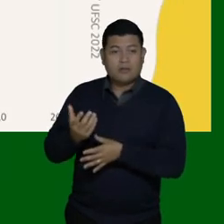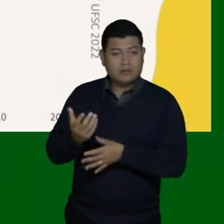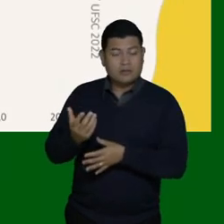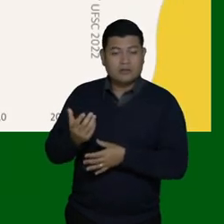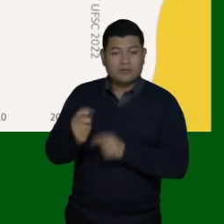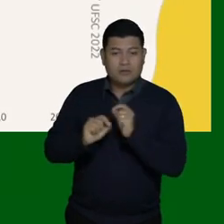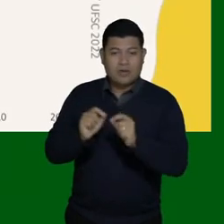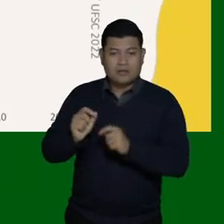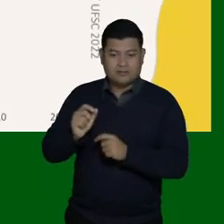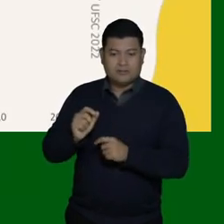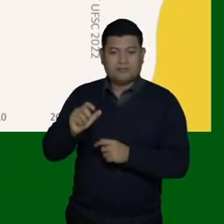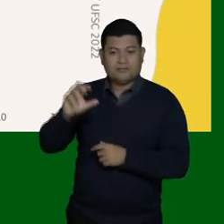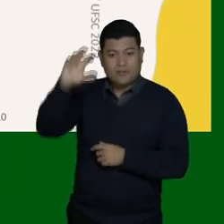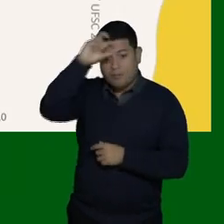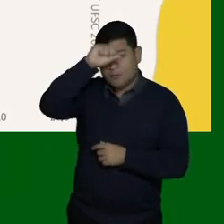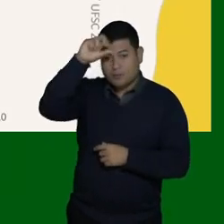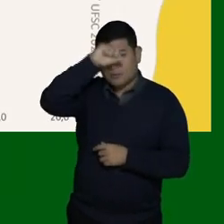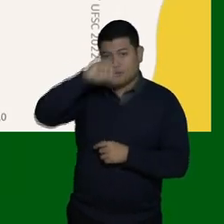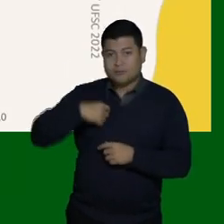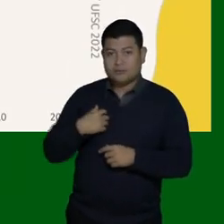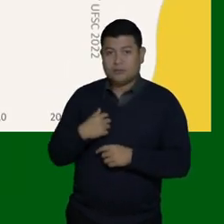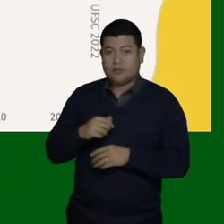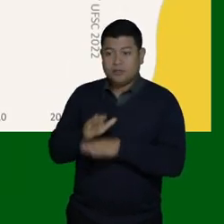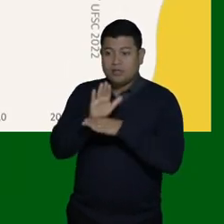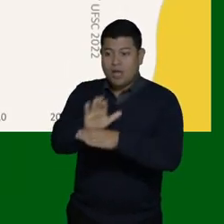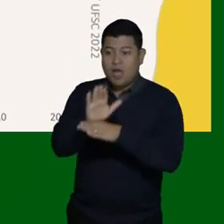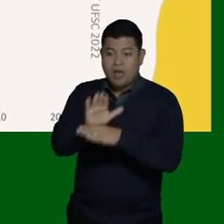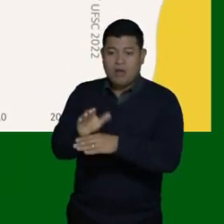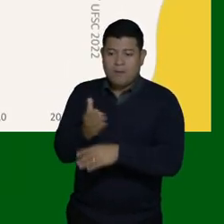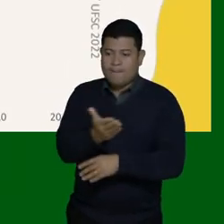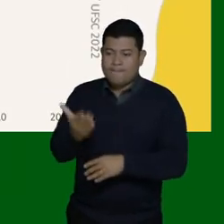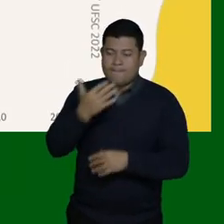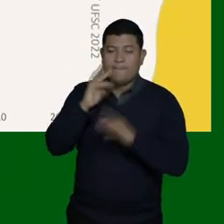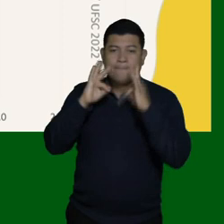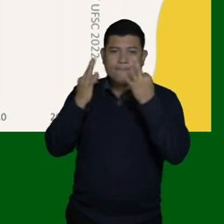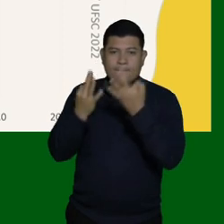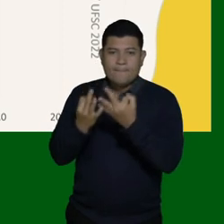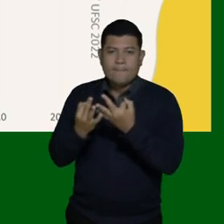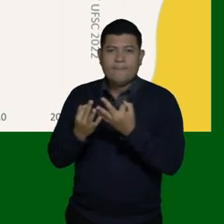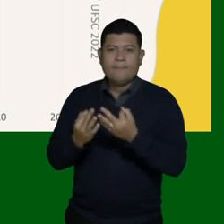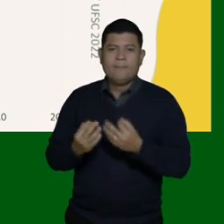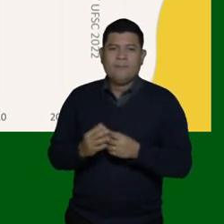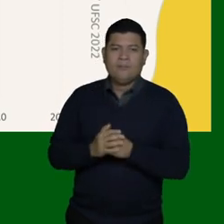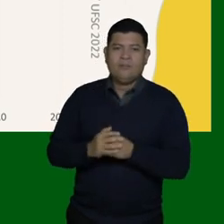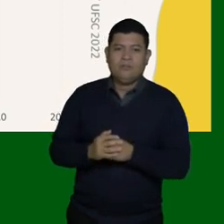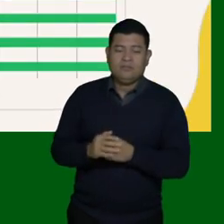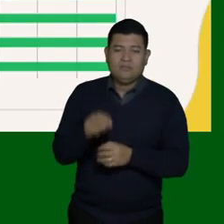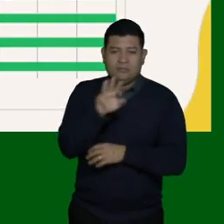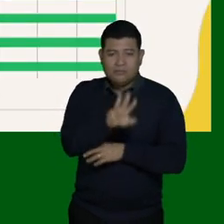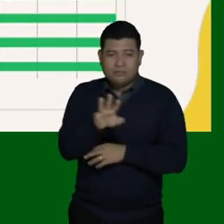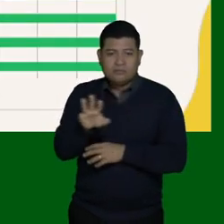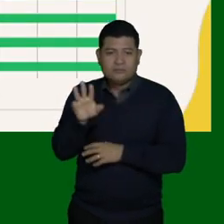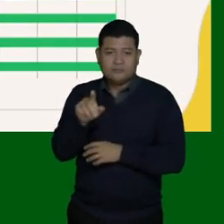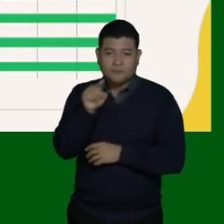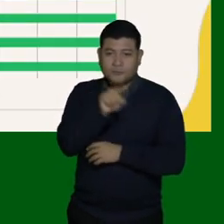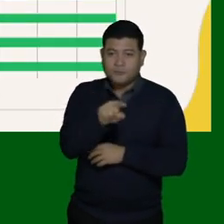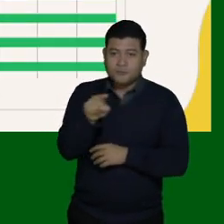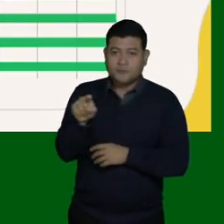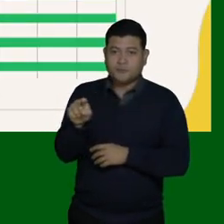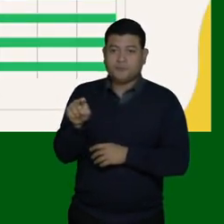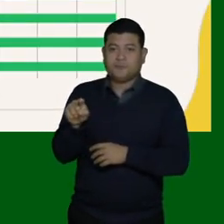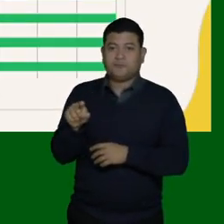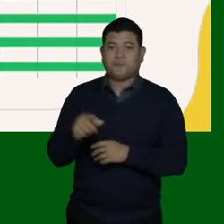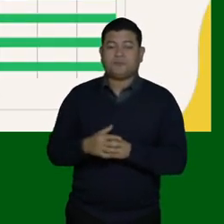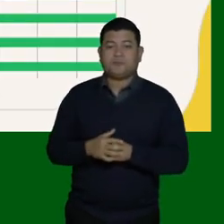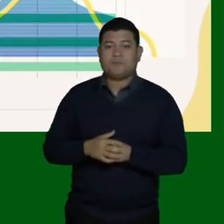os nossos pais na entrega desses relatórios e nós colocamos o site de vocês as publicações de vocês